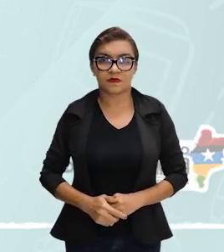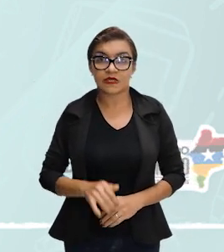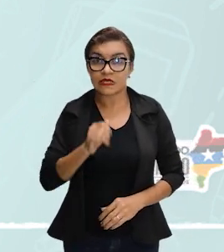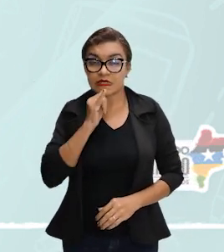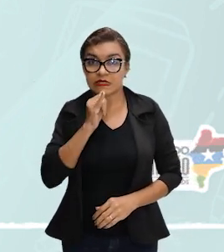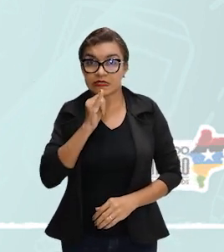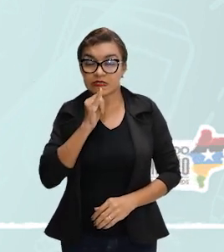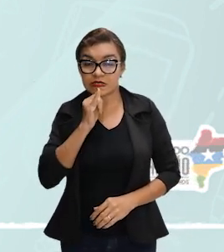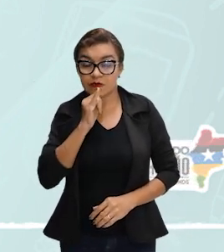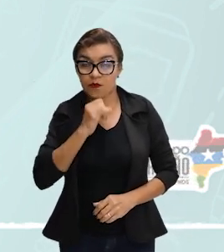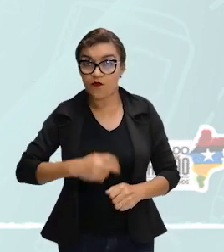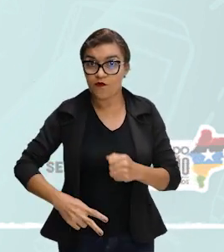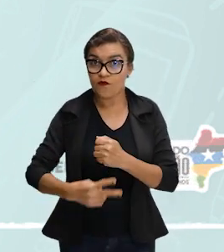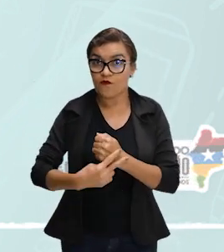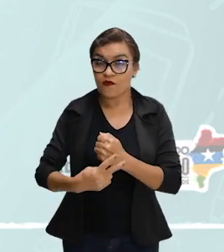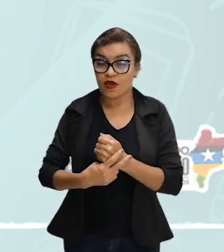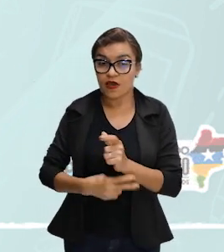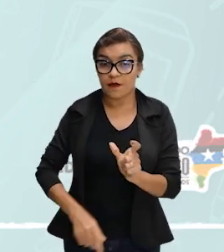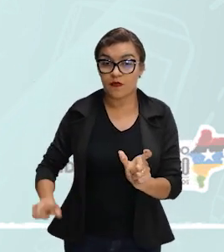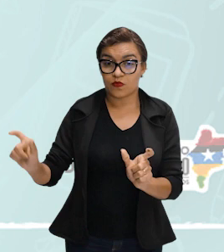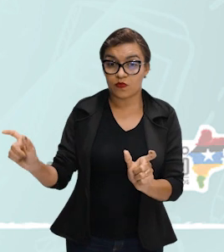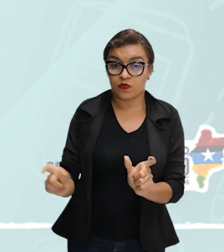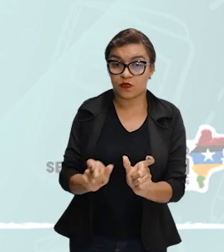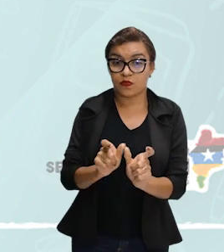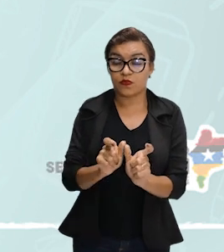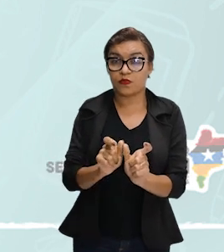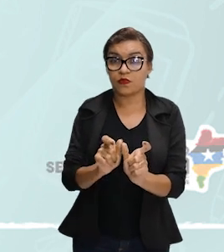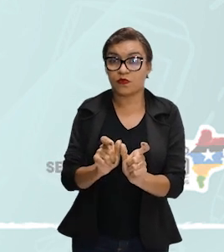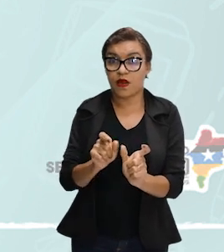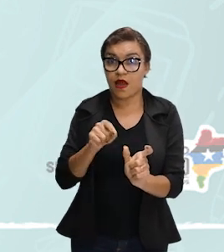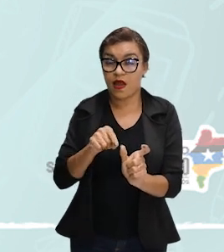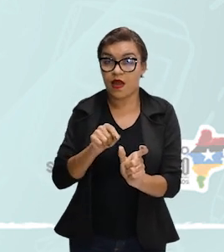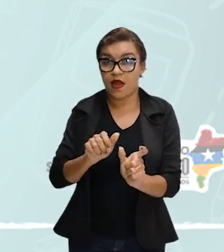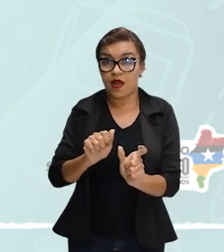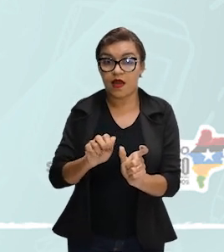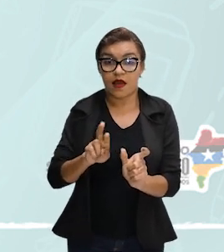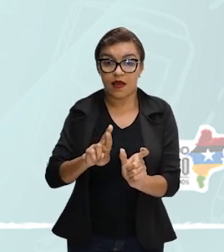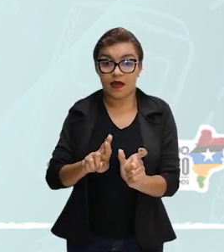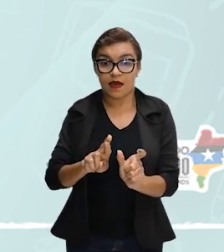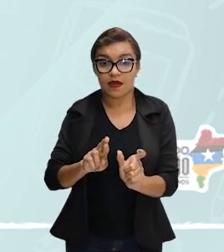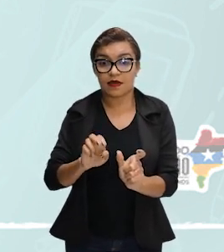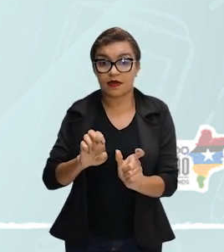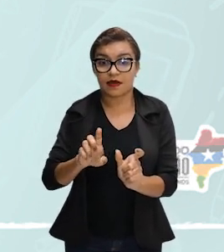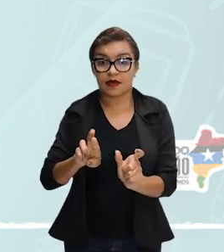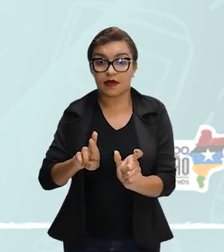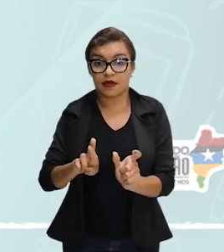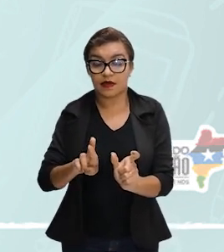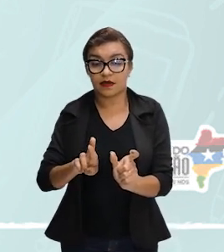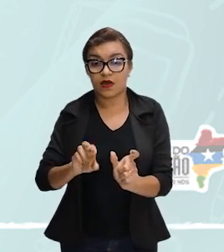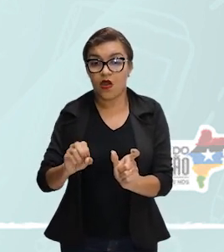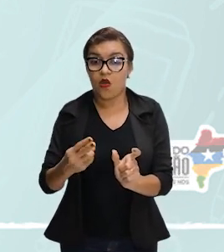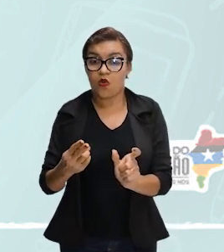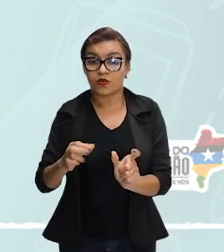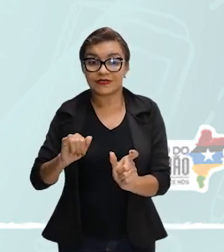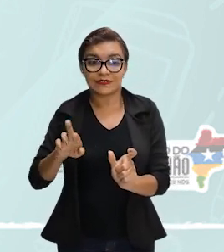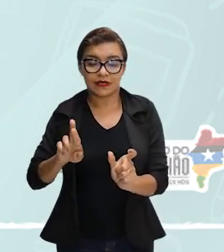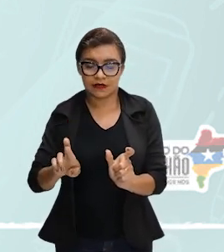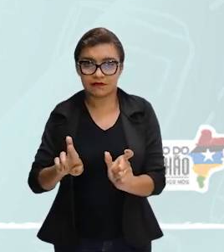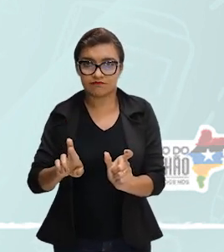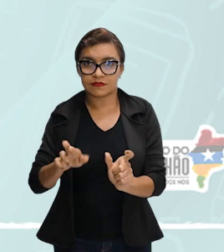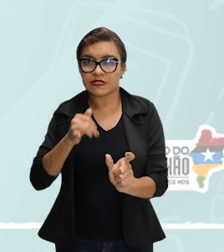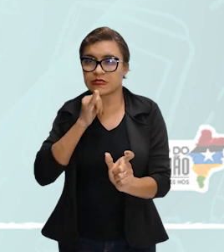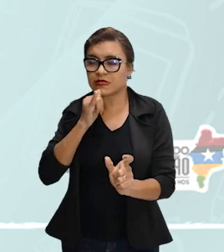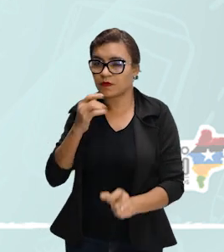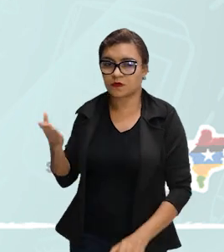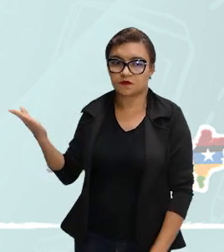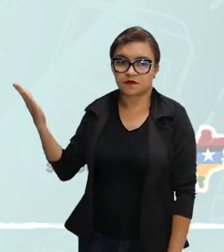mesmas da língua portuguesa, AR, ER ou IR. Exemplo, cantar, comer,